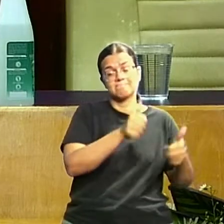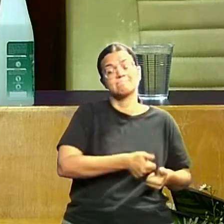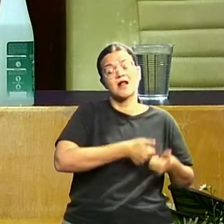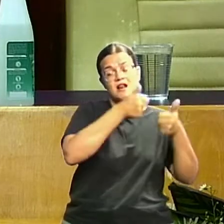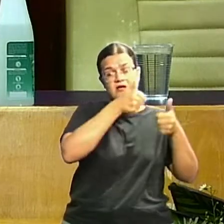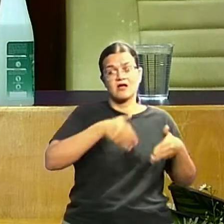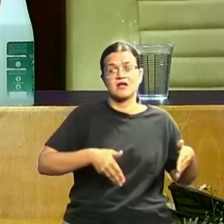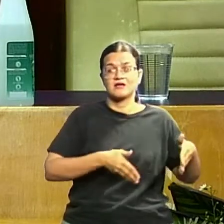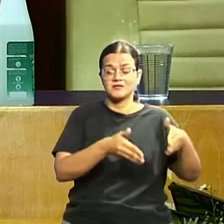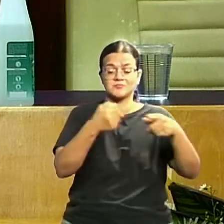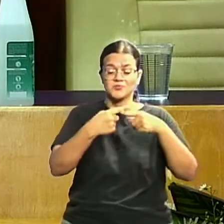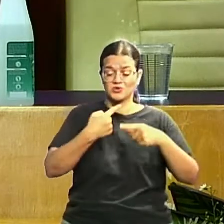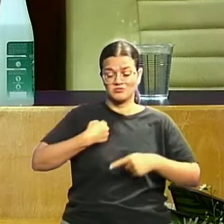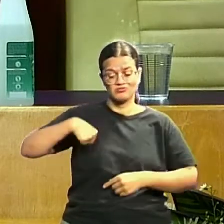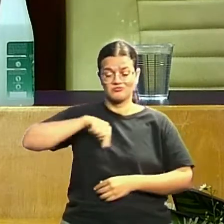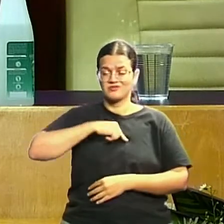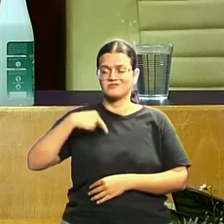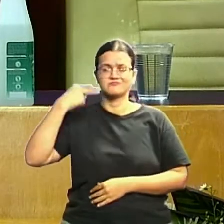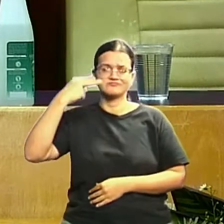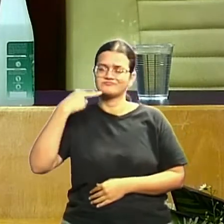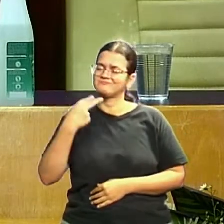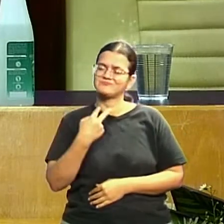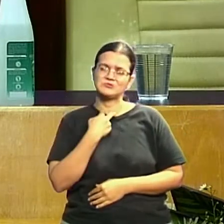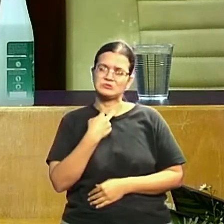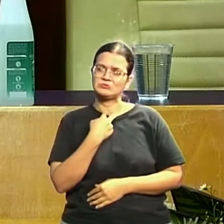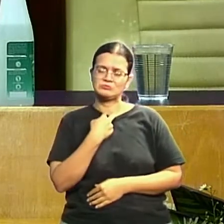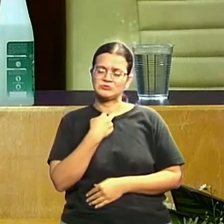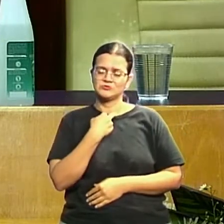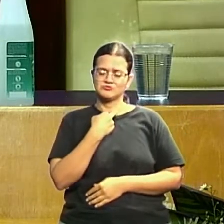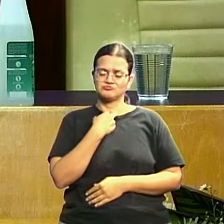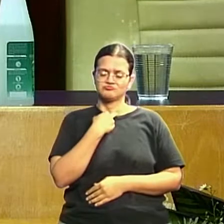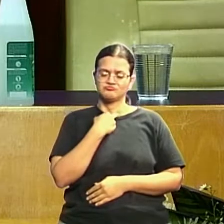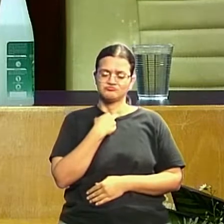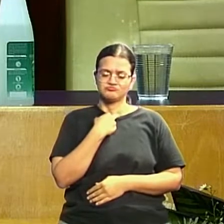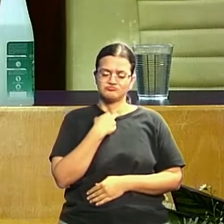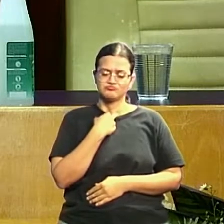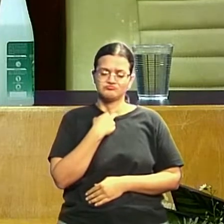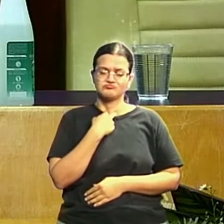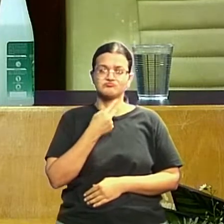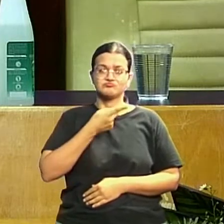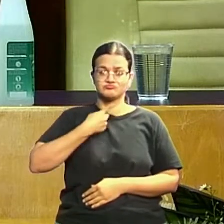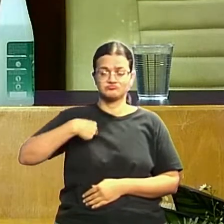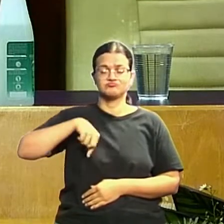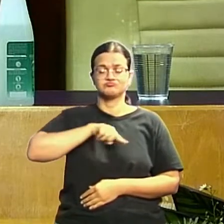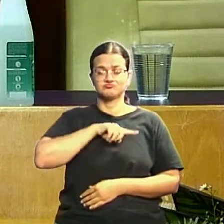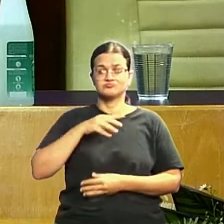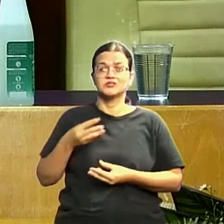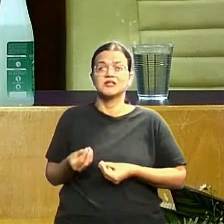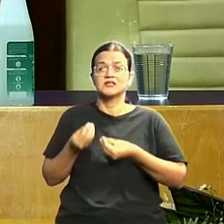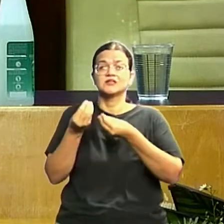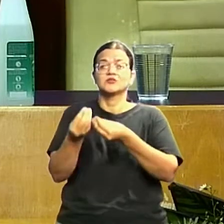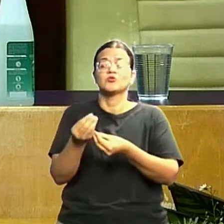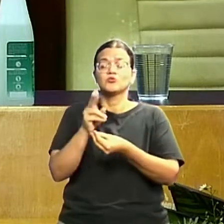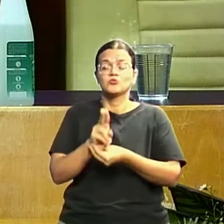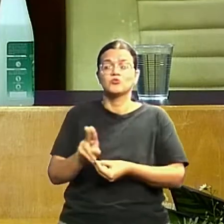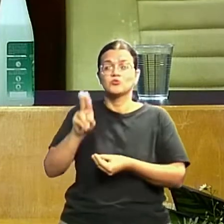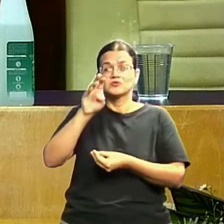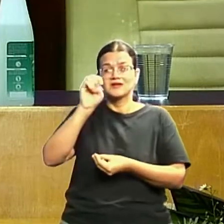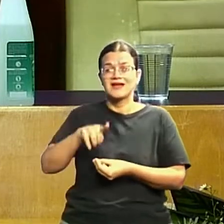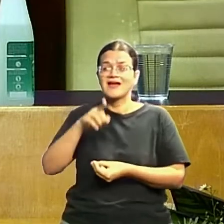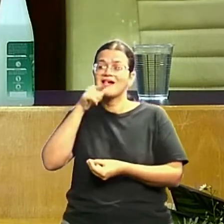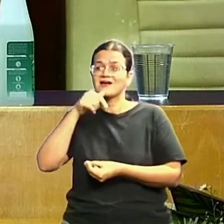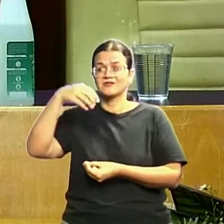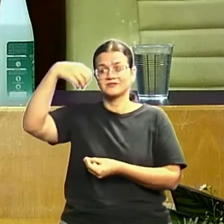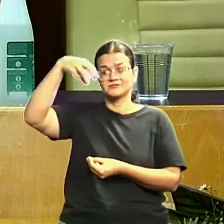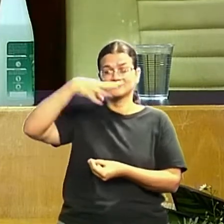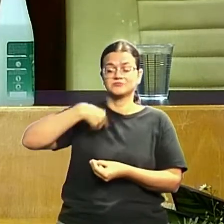mais certo, porque nós somos aqueles que delegamos a concessão para a questão da